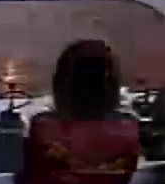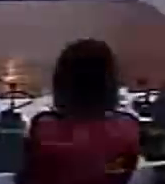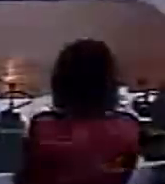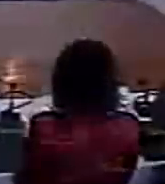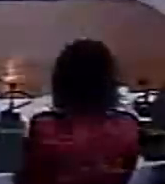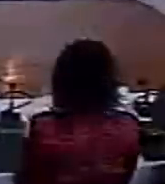todos